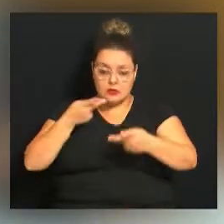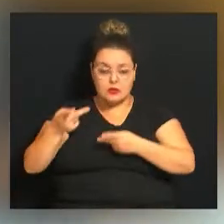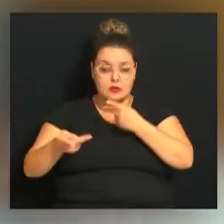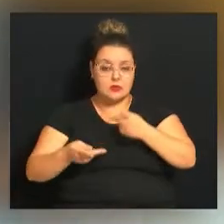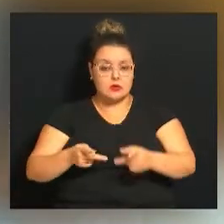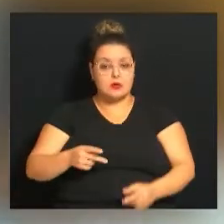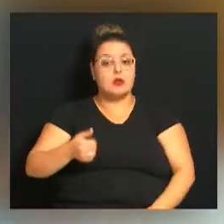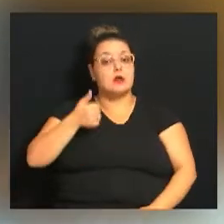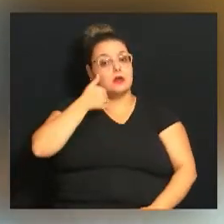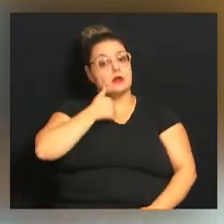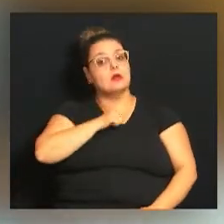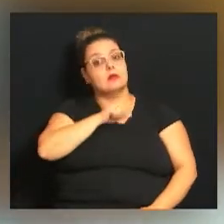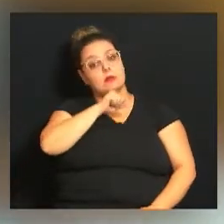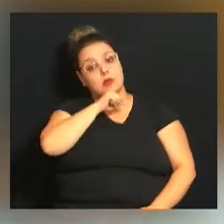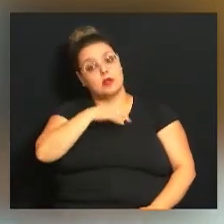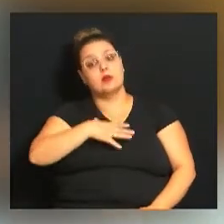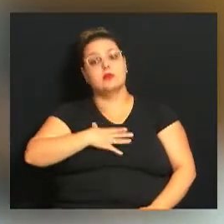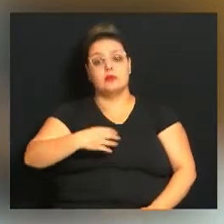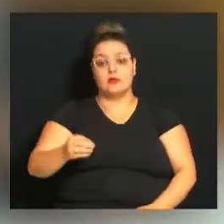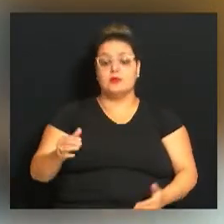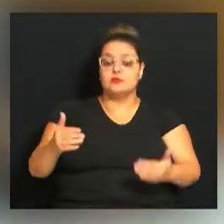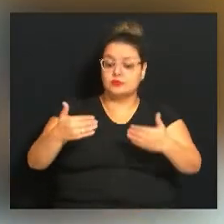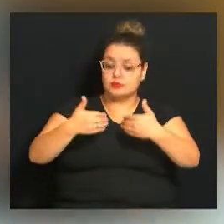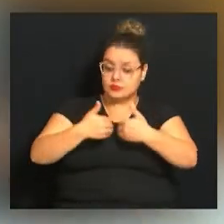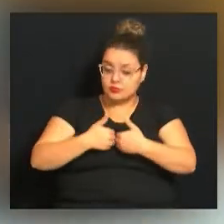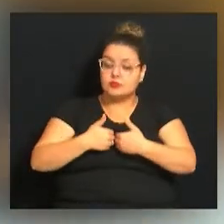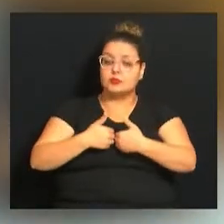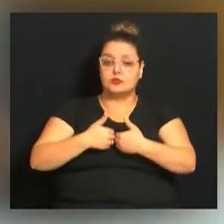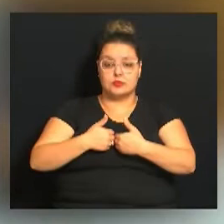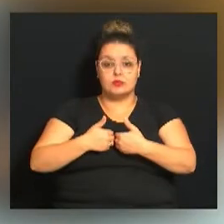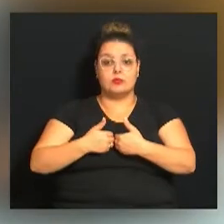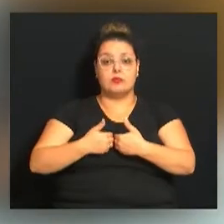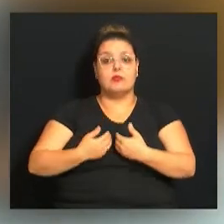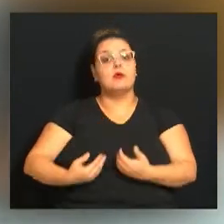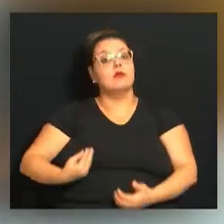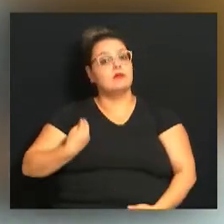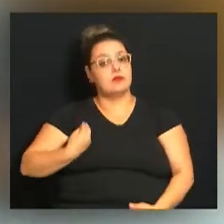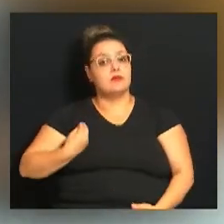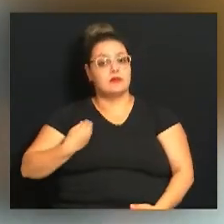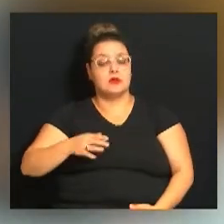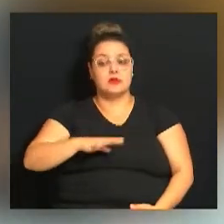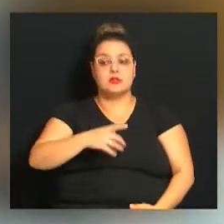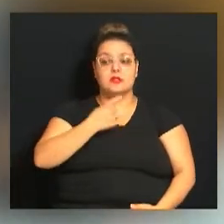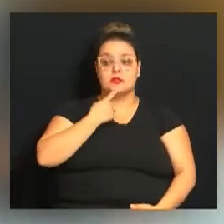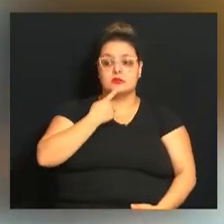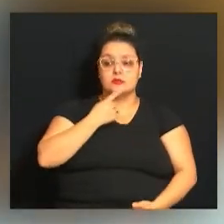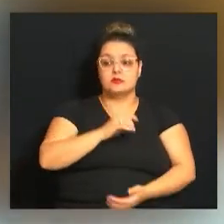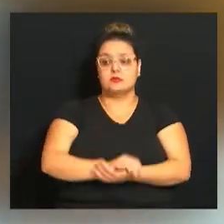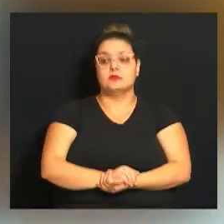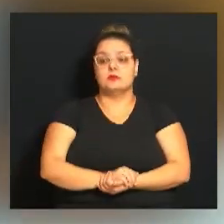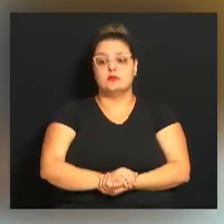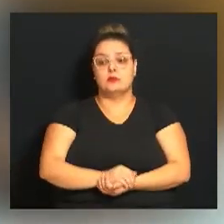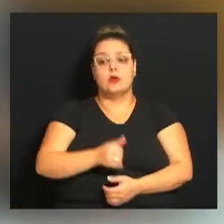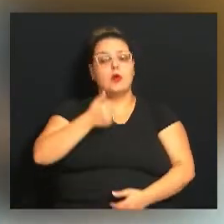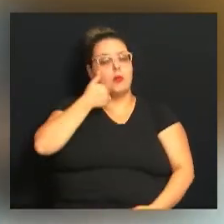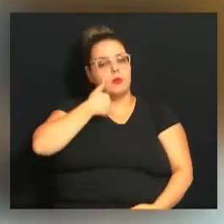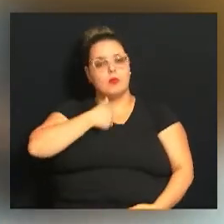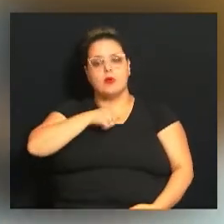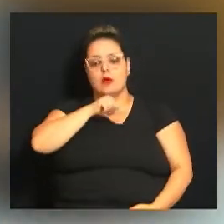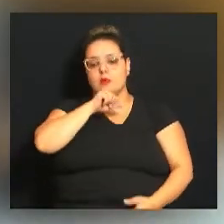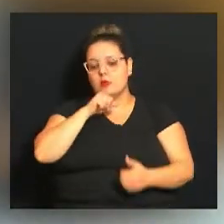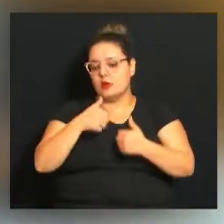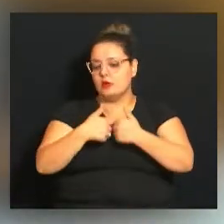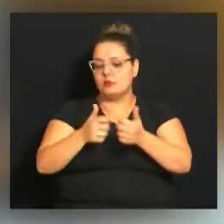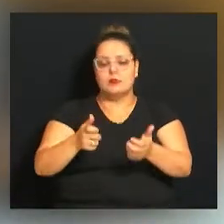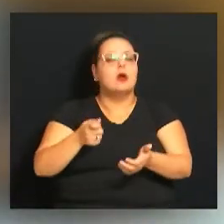mães com filhos que têm transtorno do espectro autista passam na cidade. Uma mãe estava dentro do ônibus, ela pagou a passagem